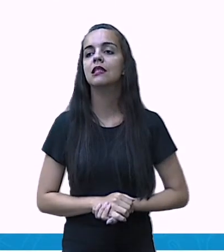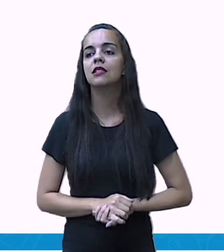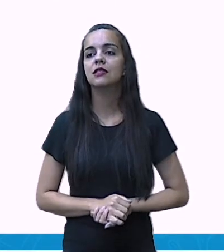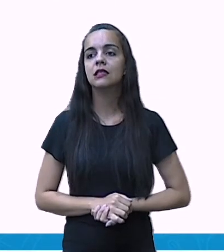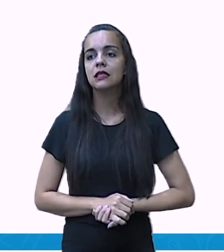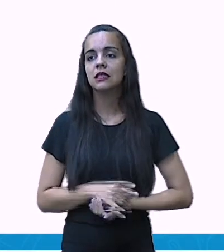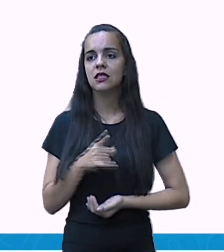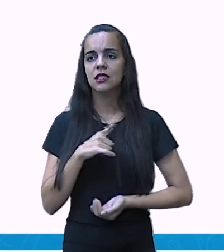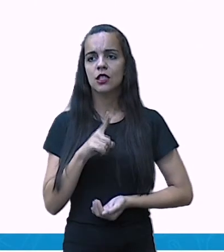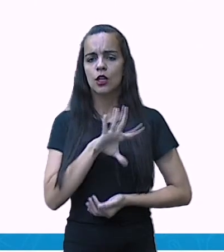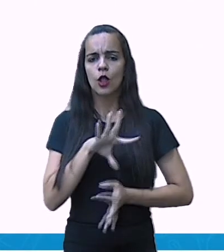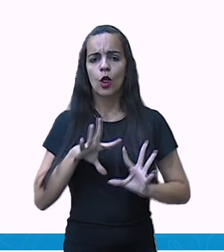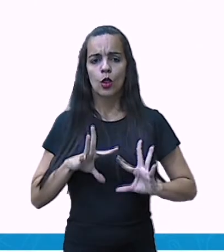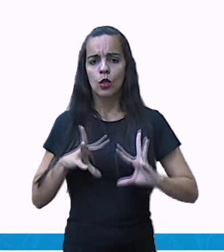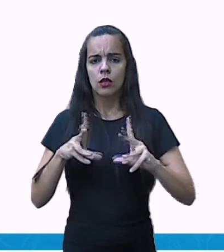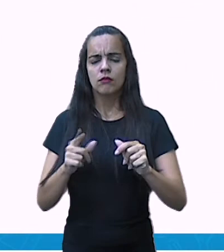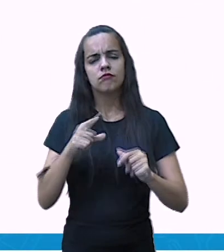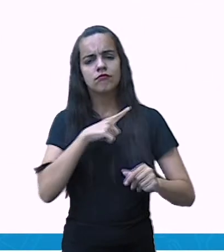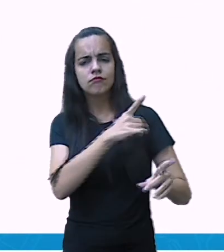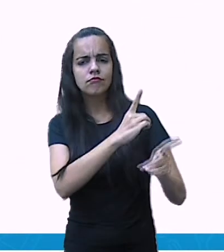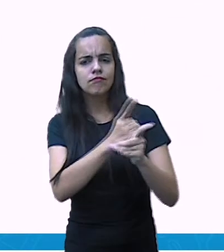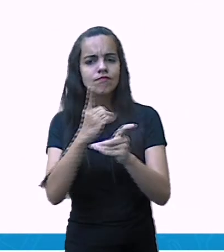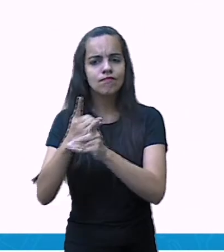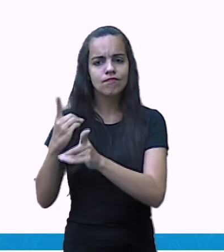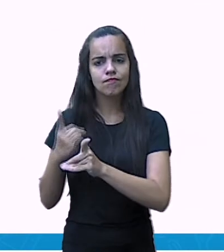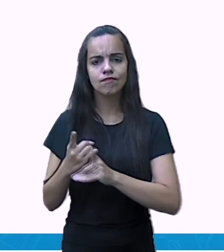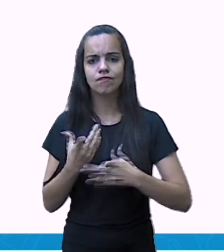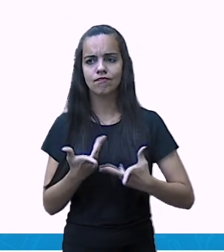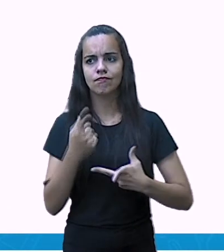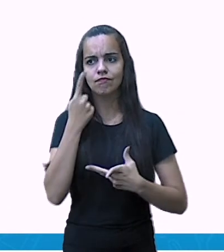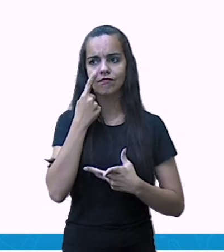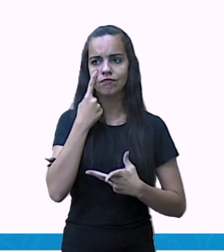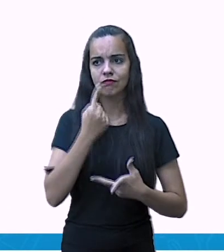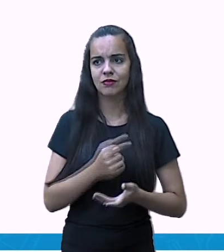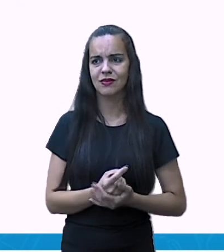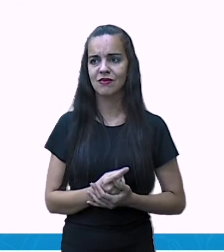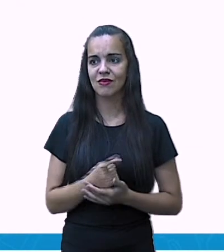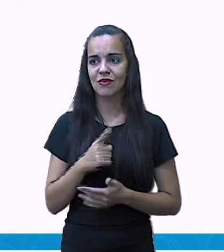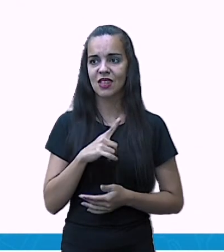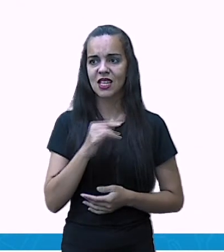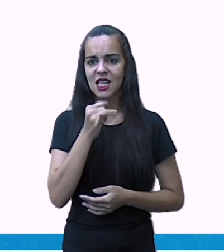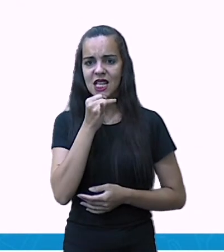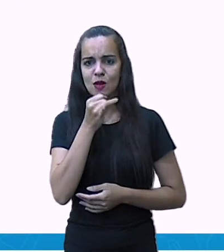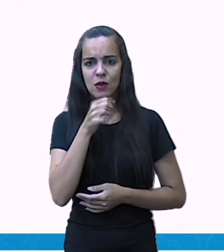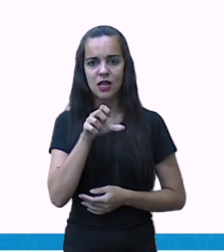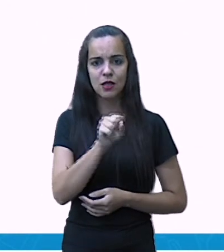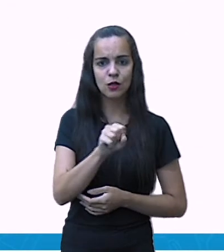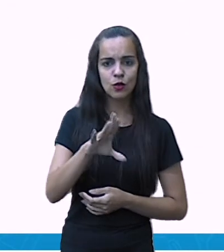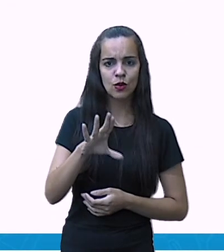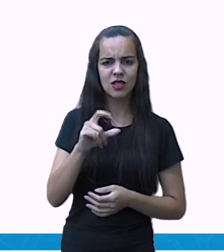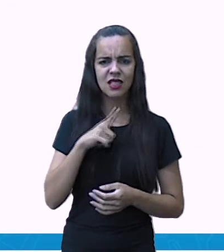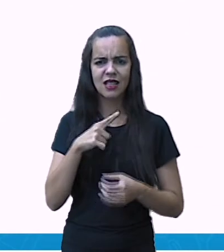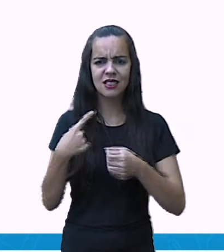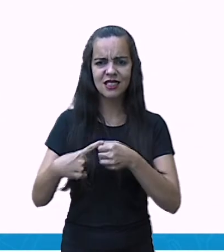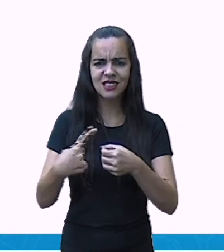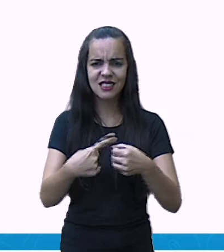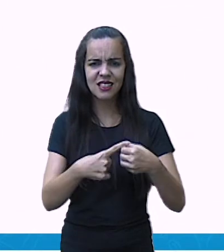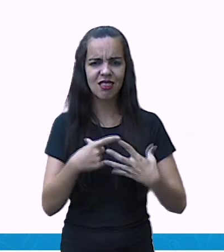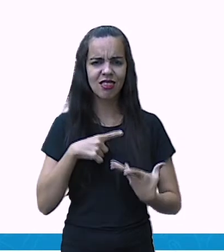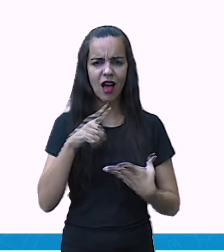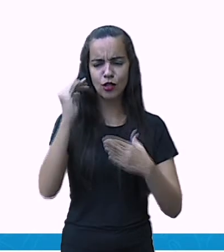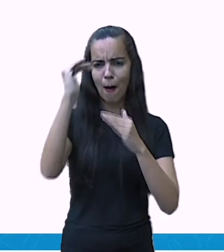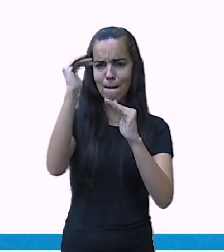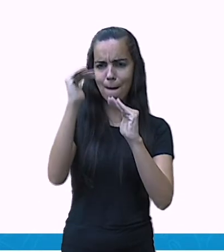Rio Suaçuí, Santo Antônio, Piracicaba, Piranga, Caratinga, Manhuaçu, São